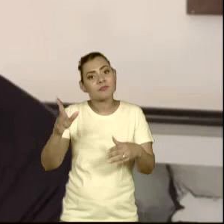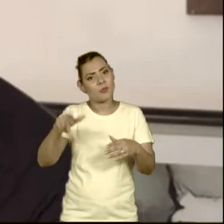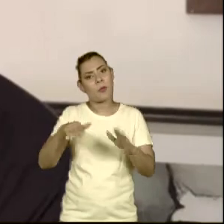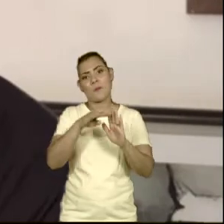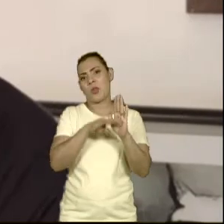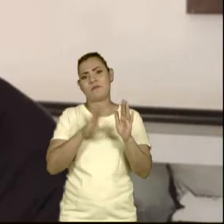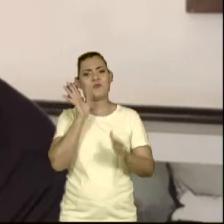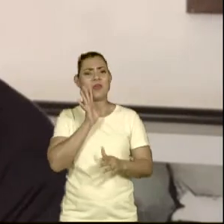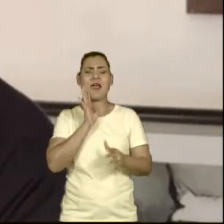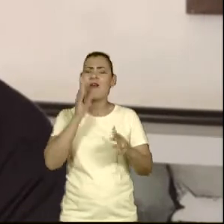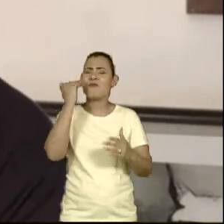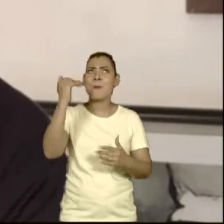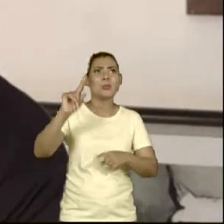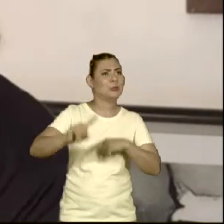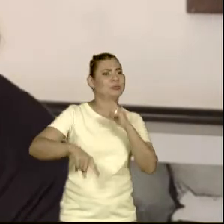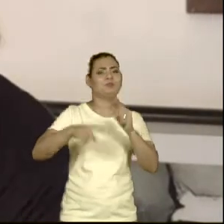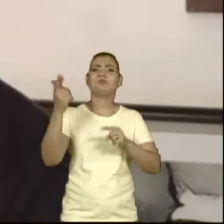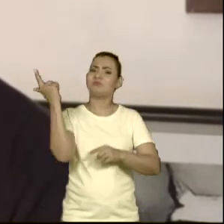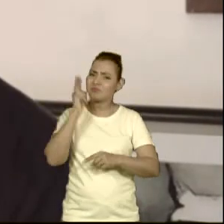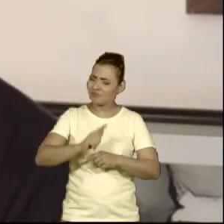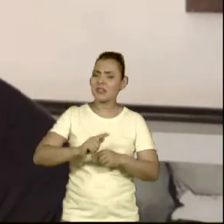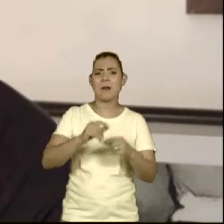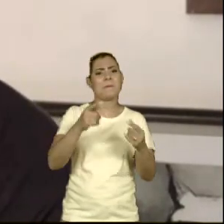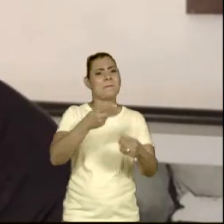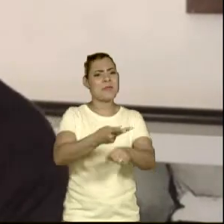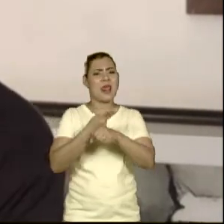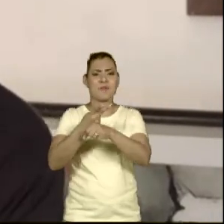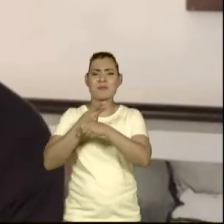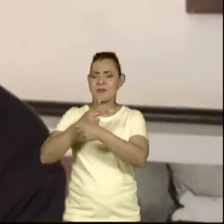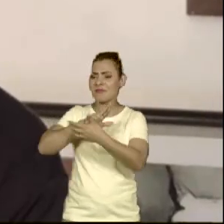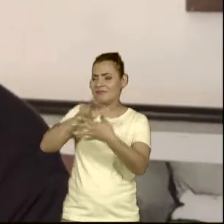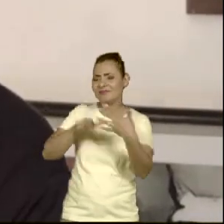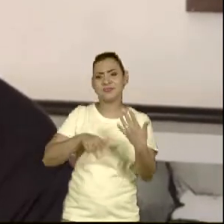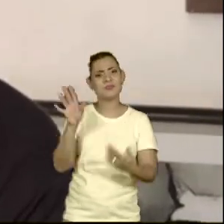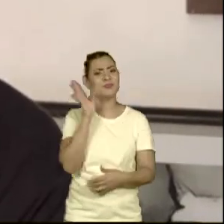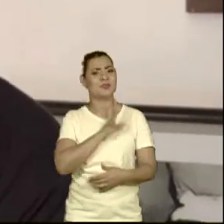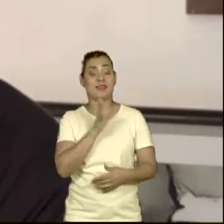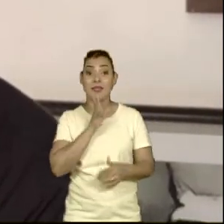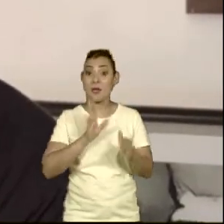legal, fez muito sucesso, ganhou muito prêmio, muito prêmio legal,